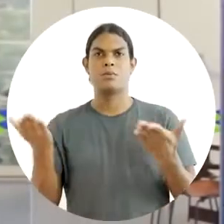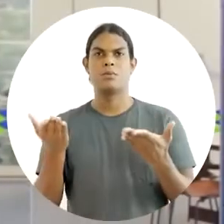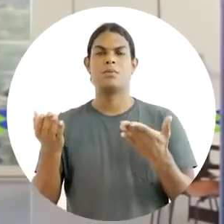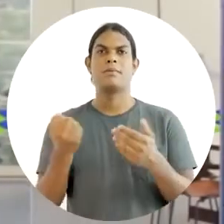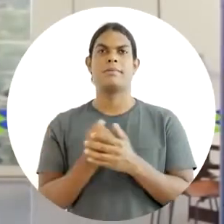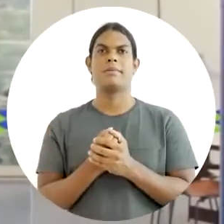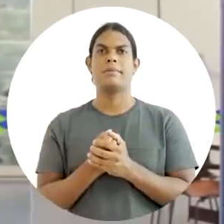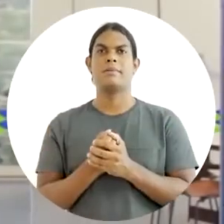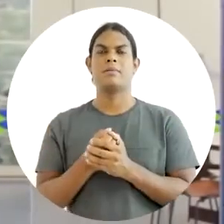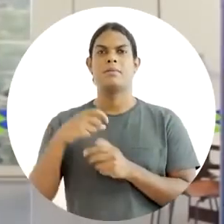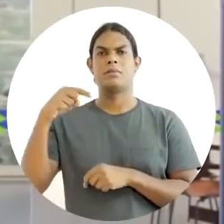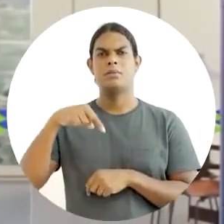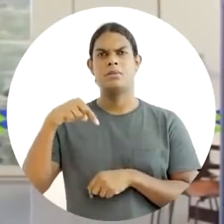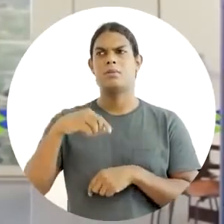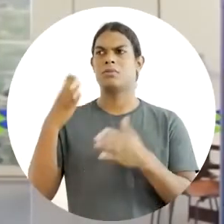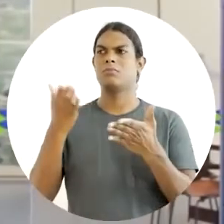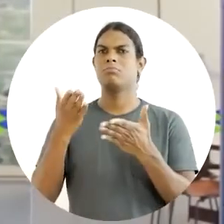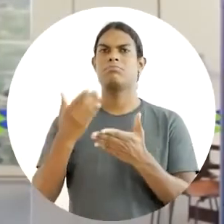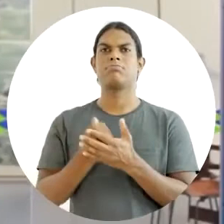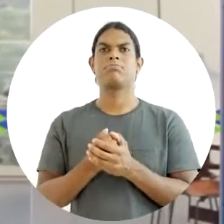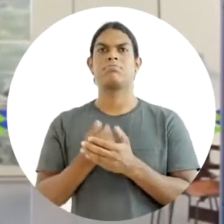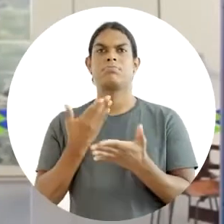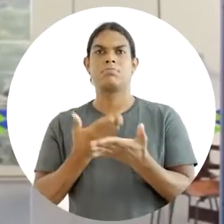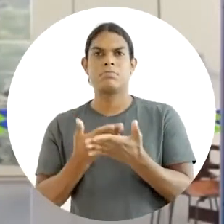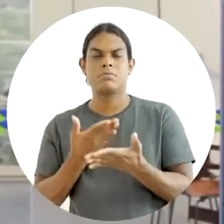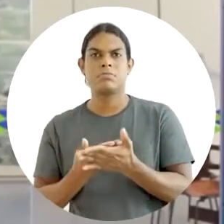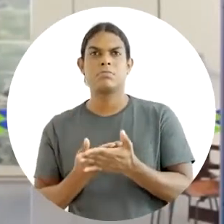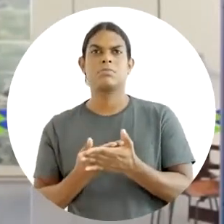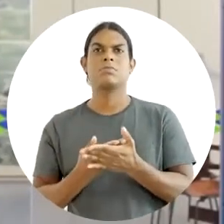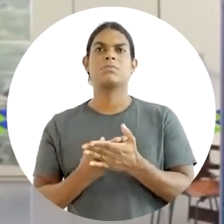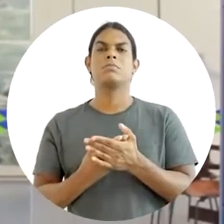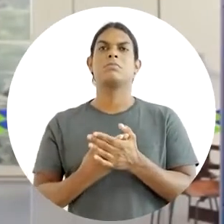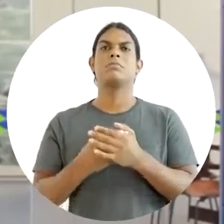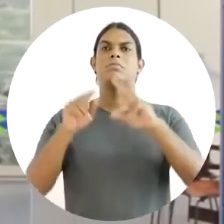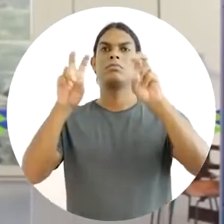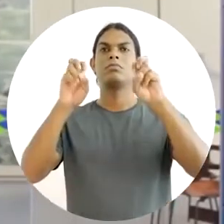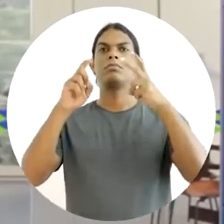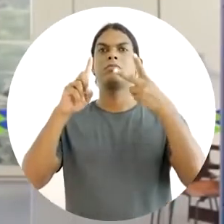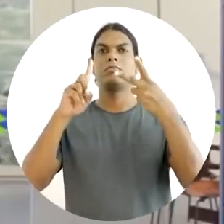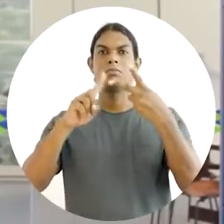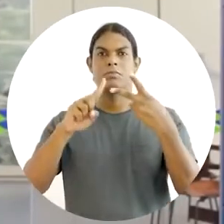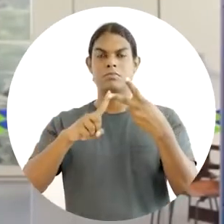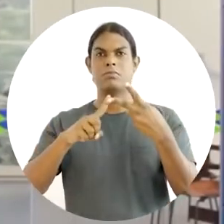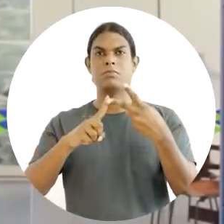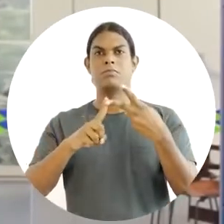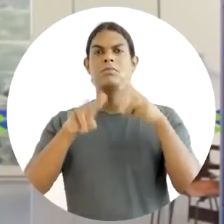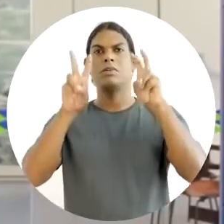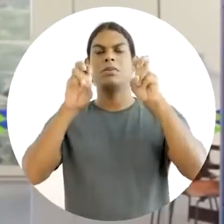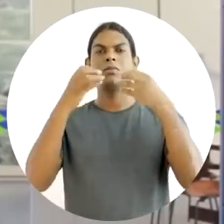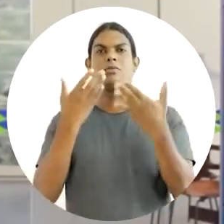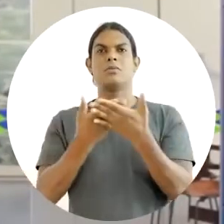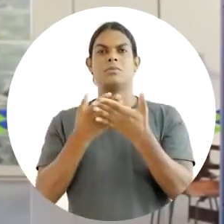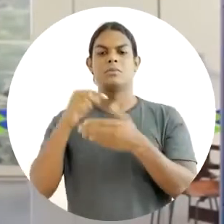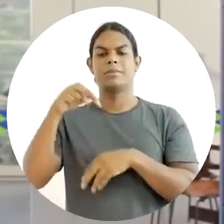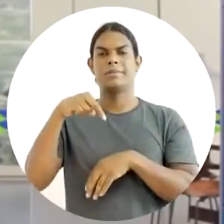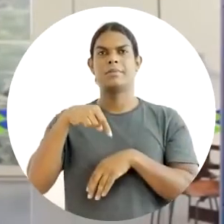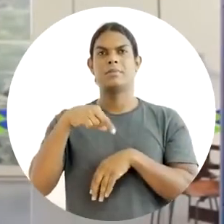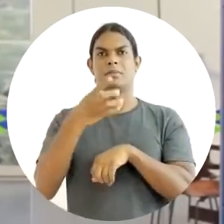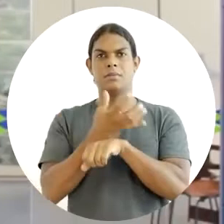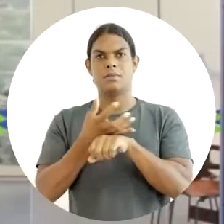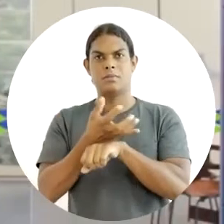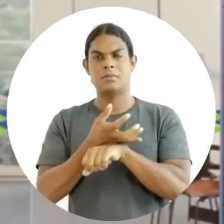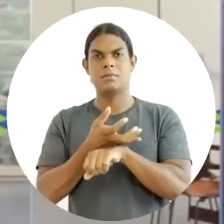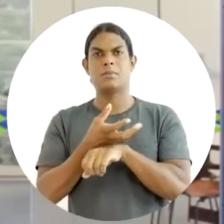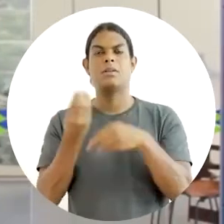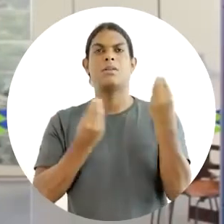todos! Nós estamos aqui hoje para tratar da competência 2. O assunto que nós iremos trabalhar nessa competência é